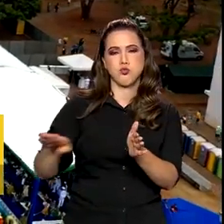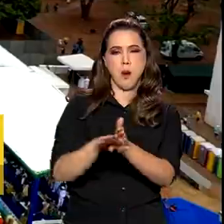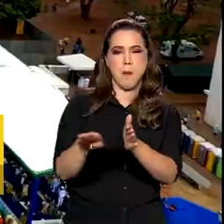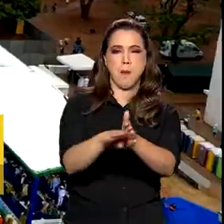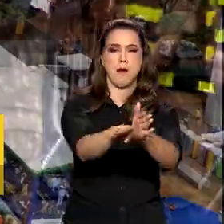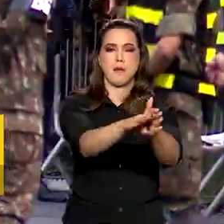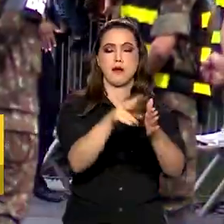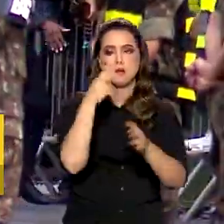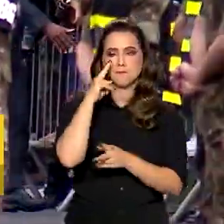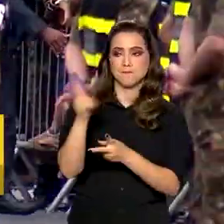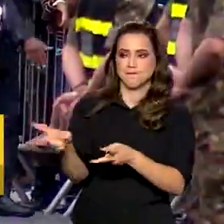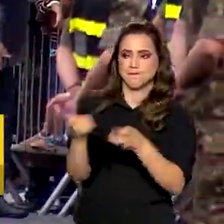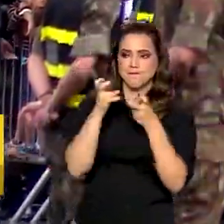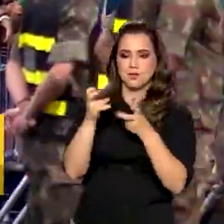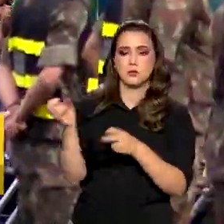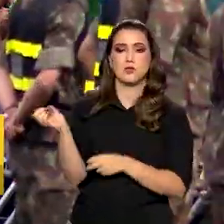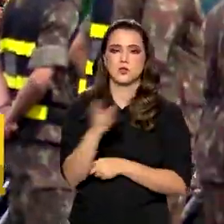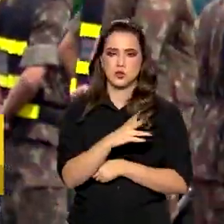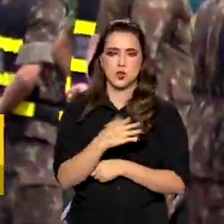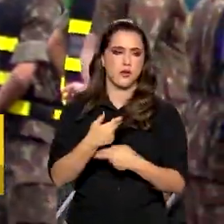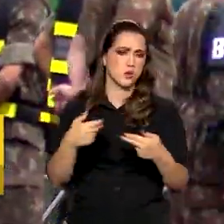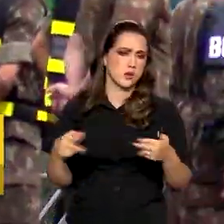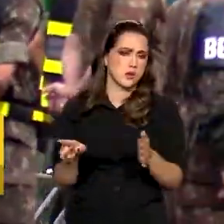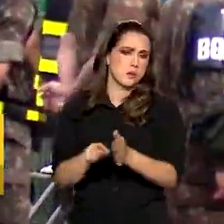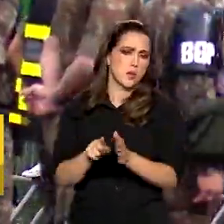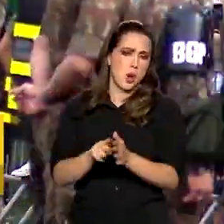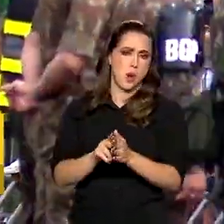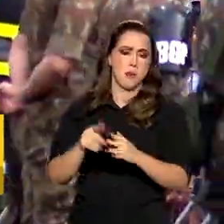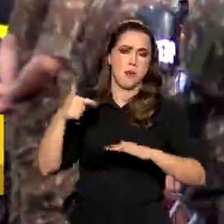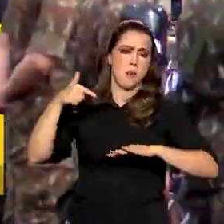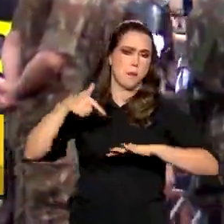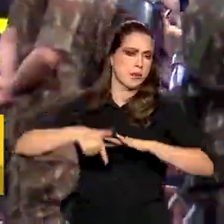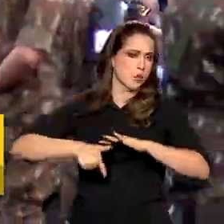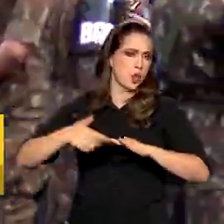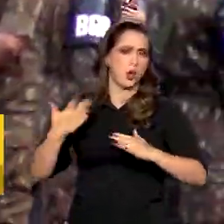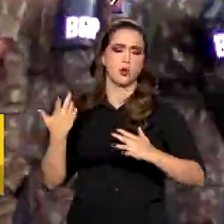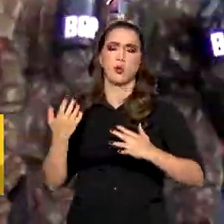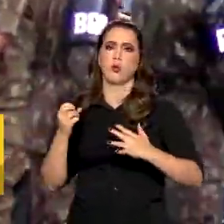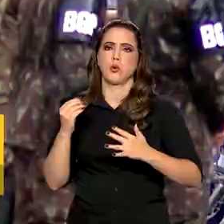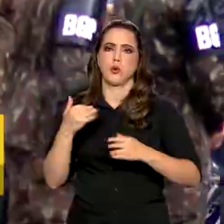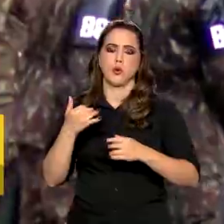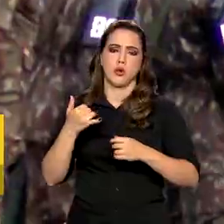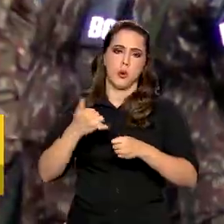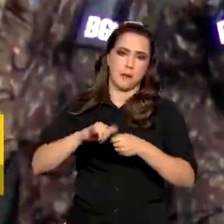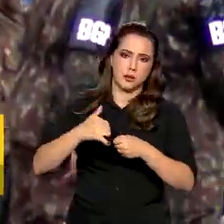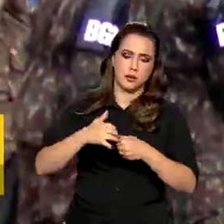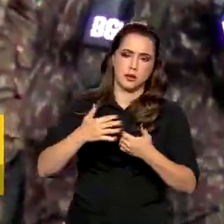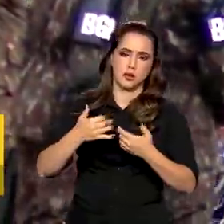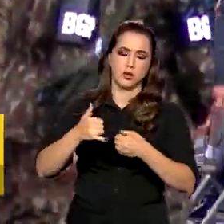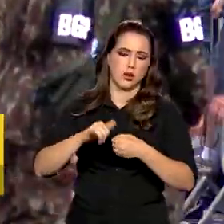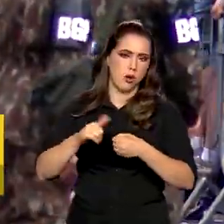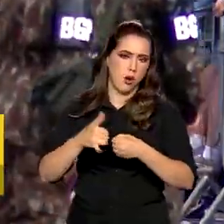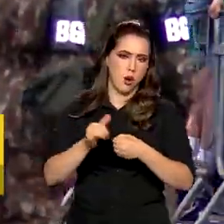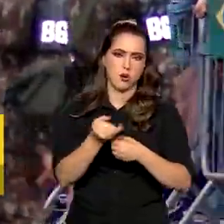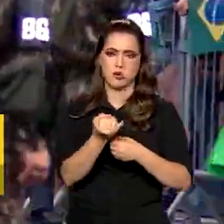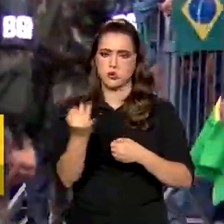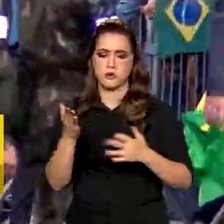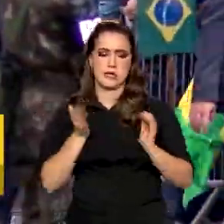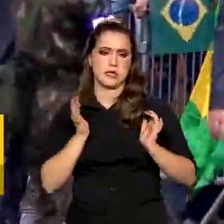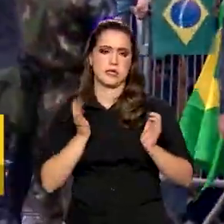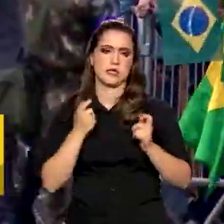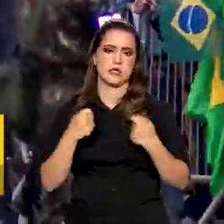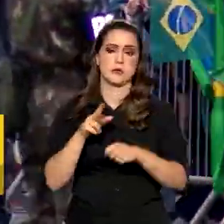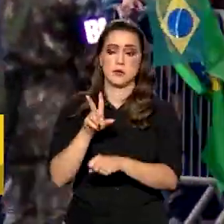vem descobrindo novos minérios, o petróleo e essa quantidade de riquezas, elas têm que